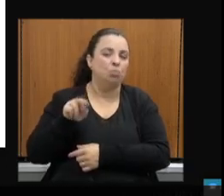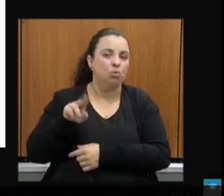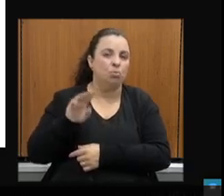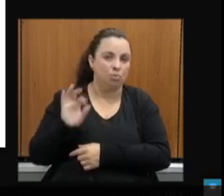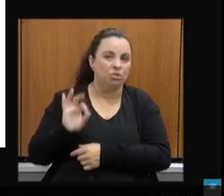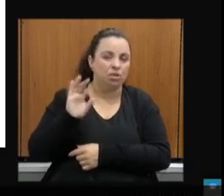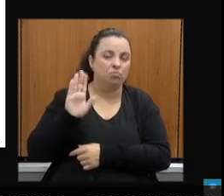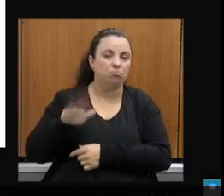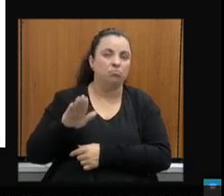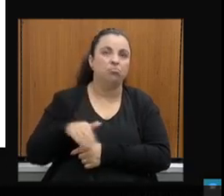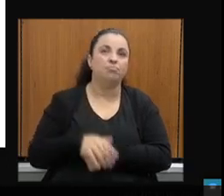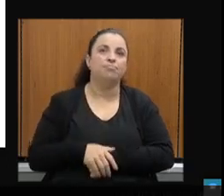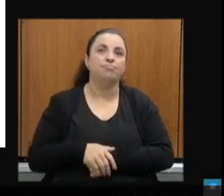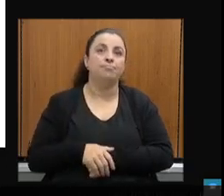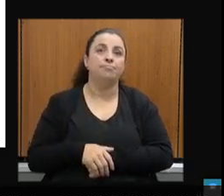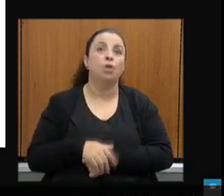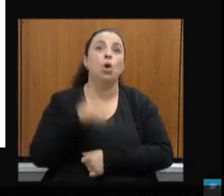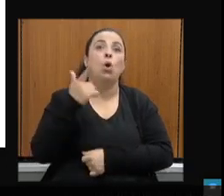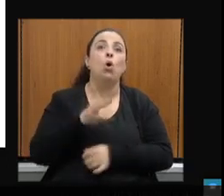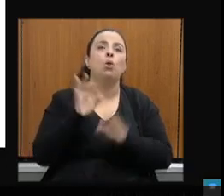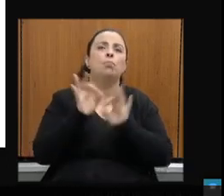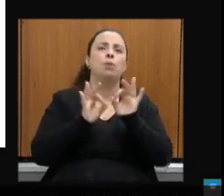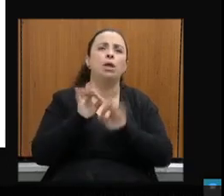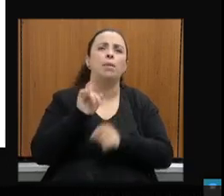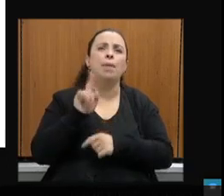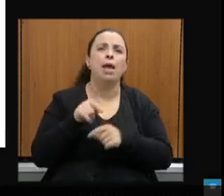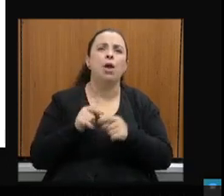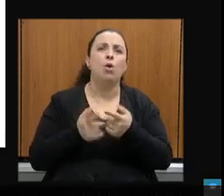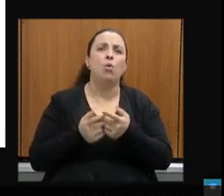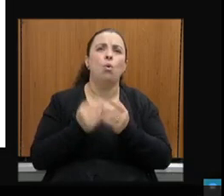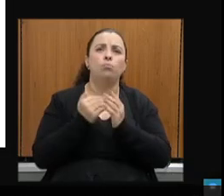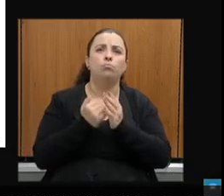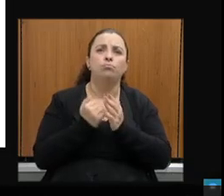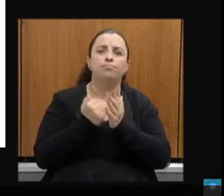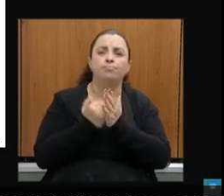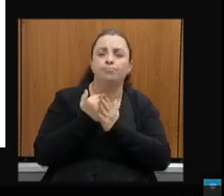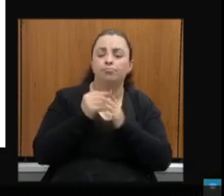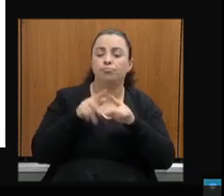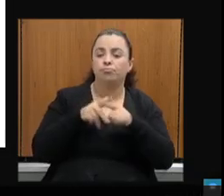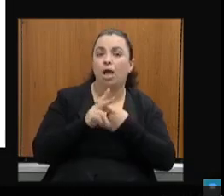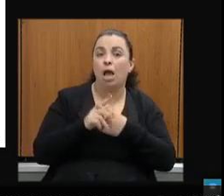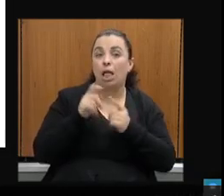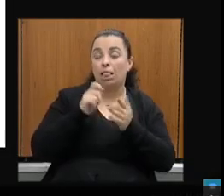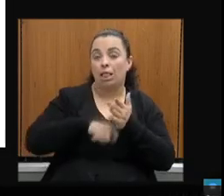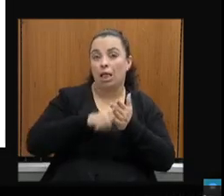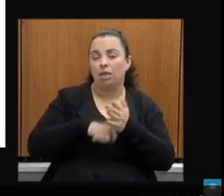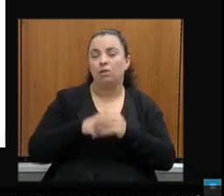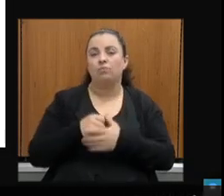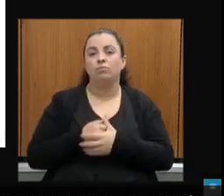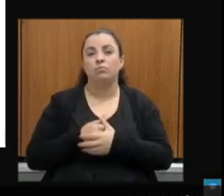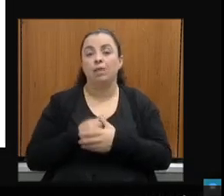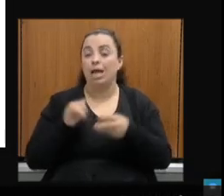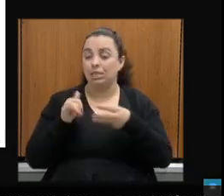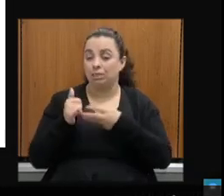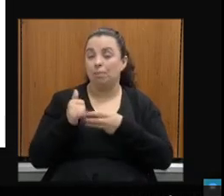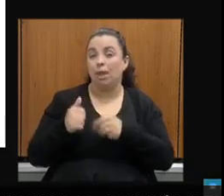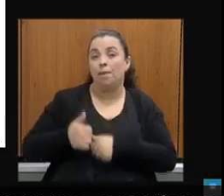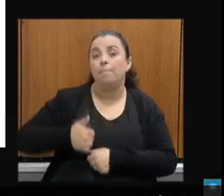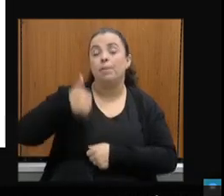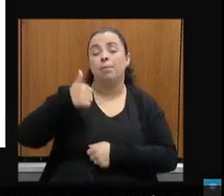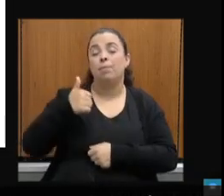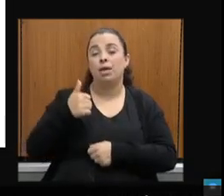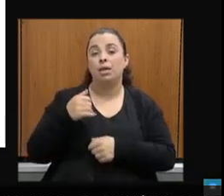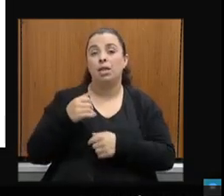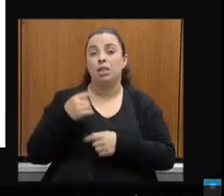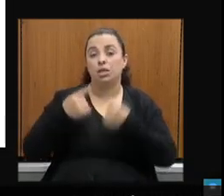né a gente essa é amiga e foi Pioneiro na discussão judicial